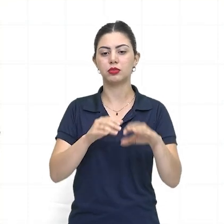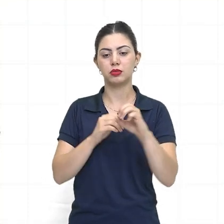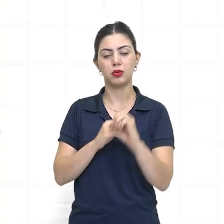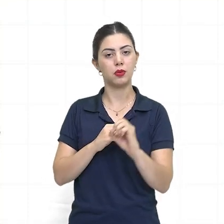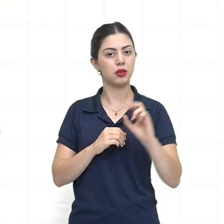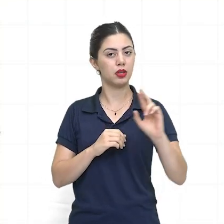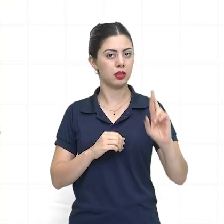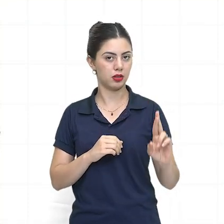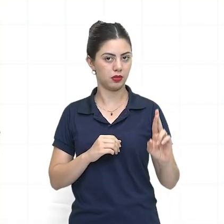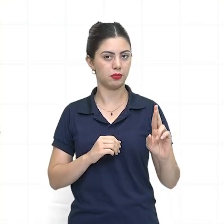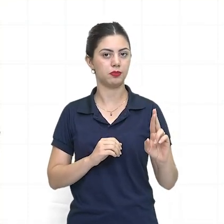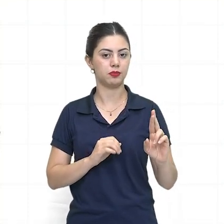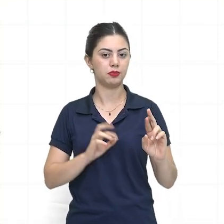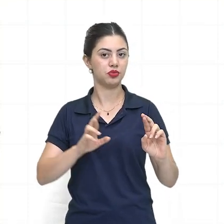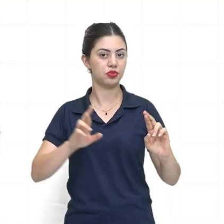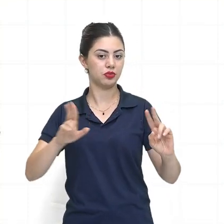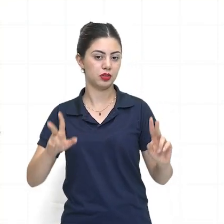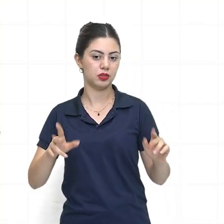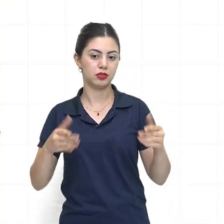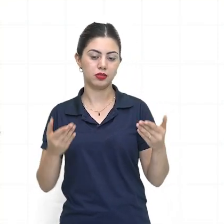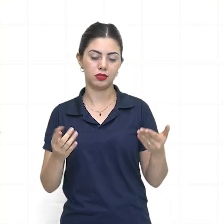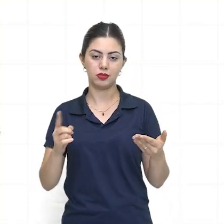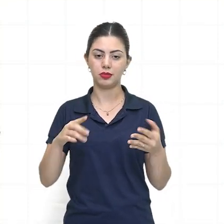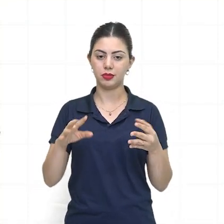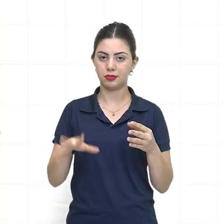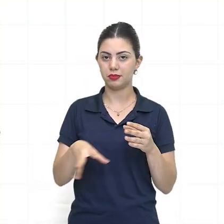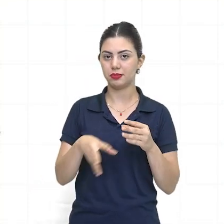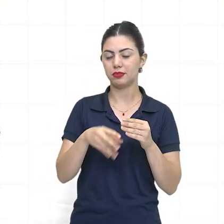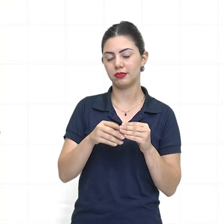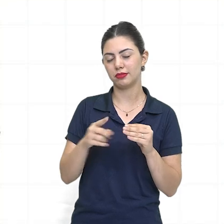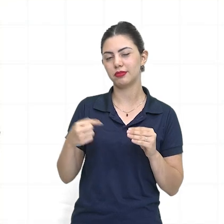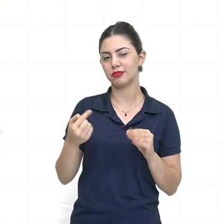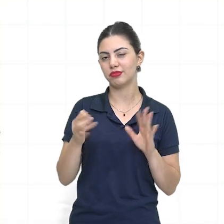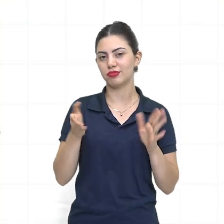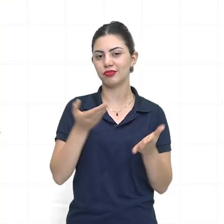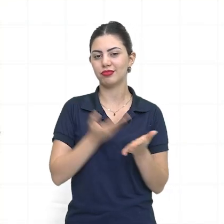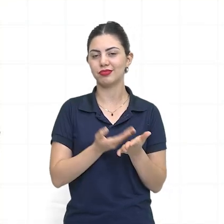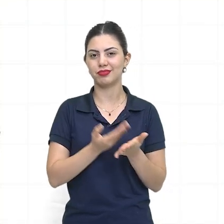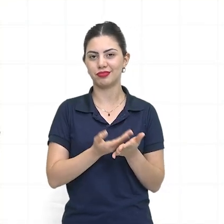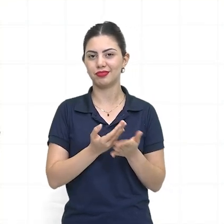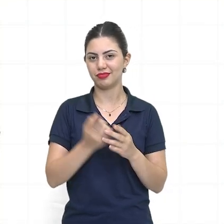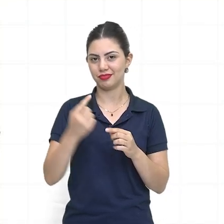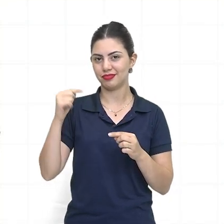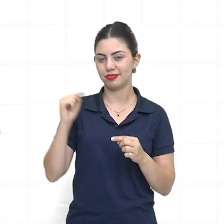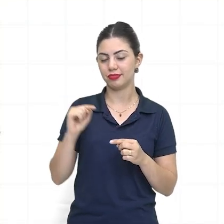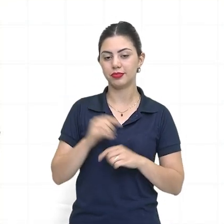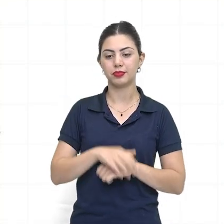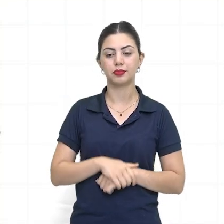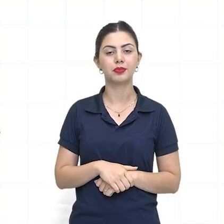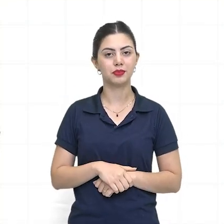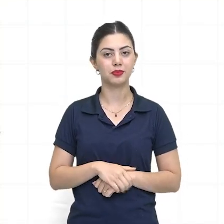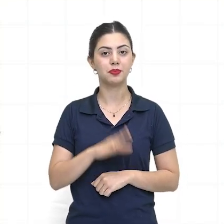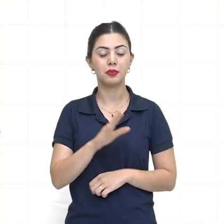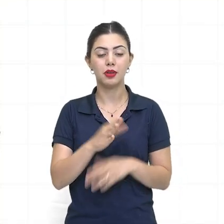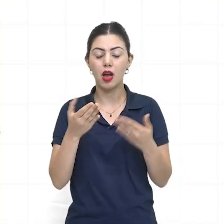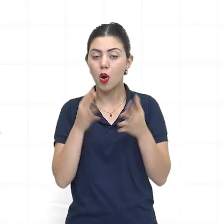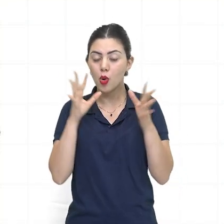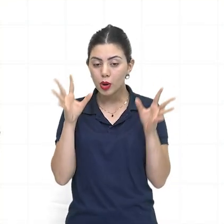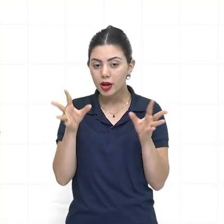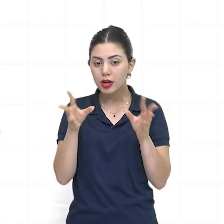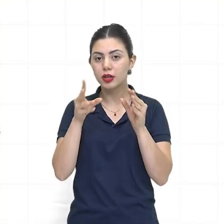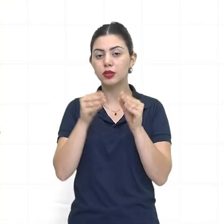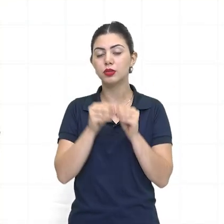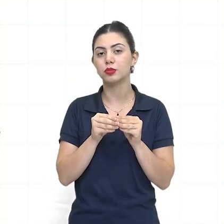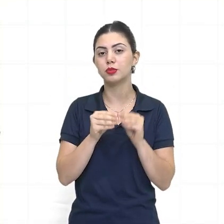orientais. Tá? Isso aqui é só o acréscimo àquilo que já vimos na cartela anterior. Mas poderíamos resumir que